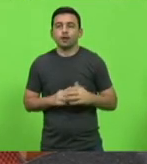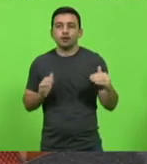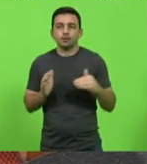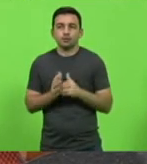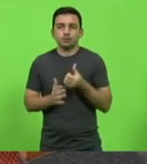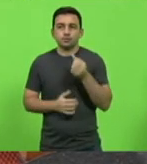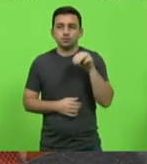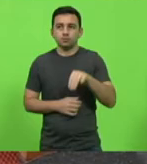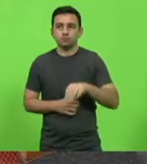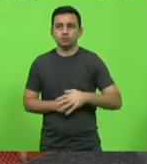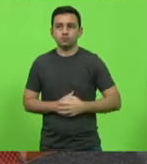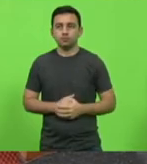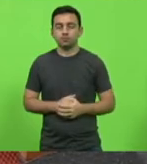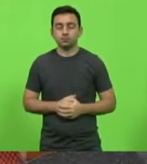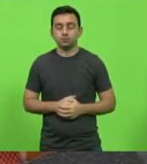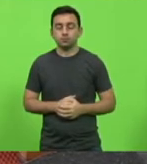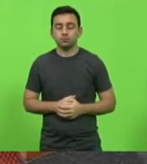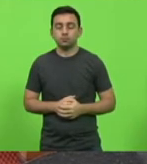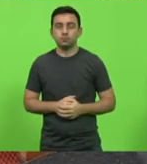até seis minutos